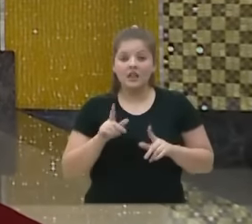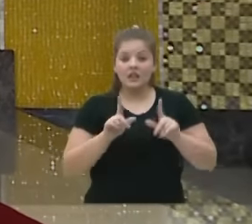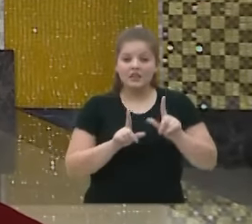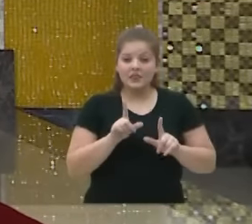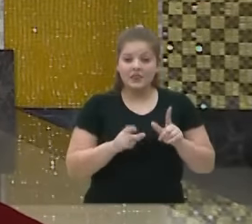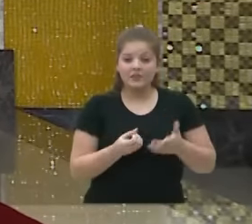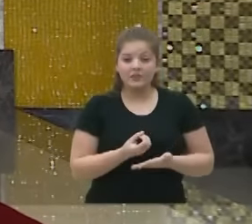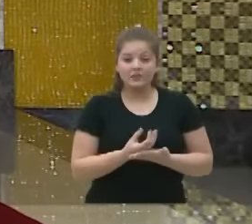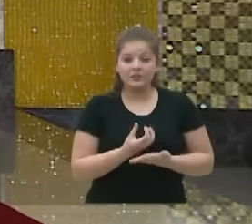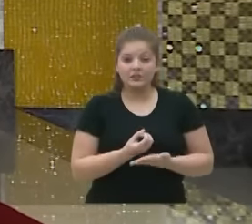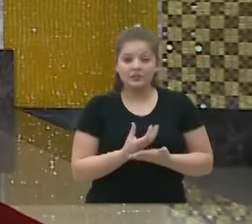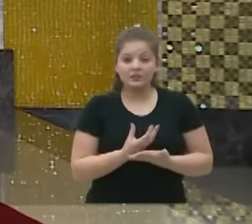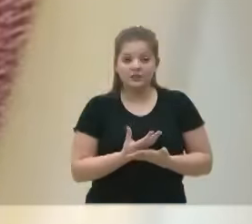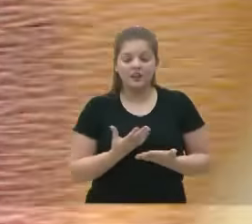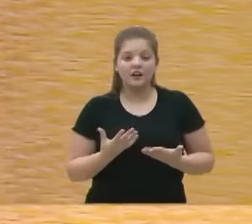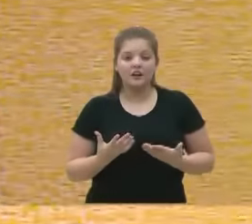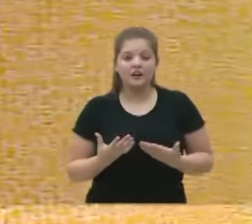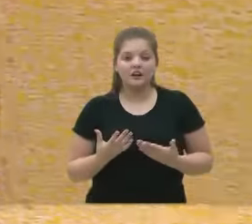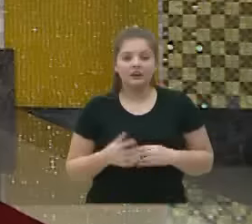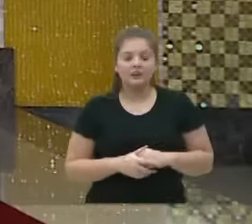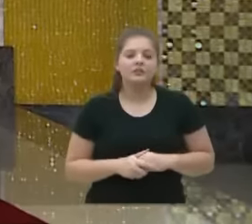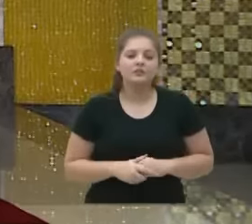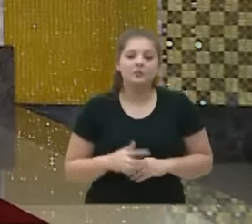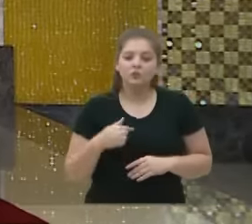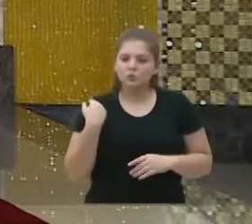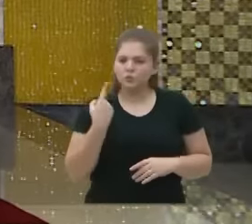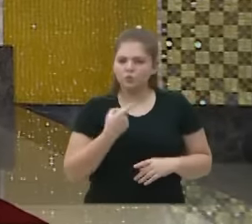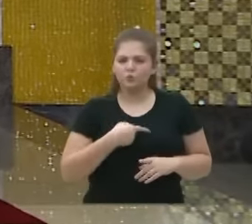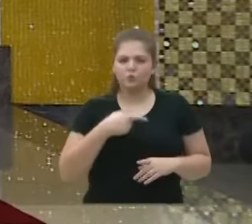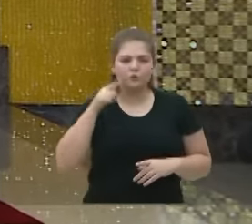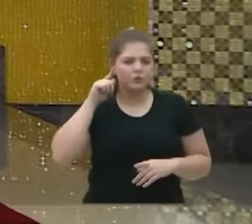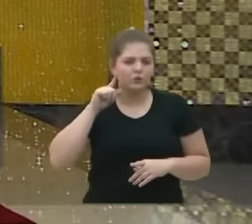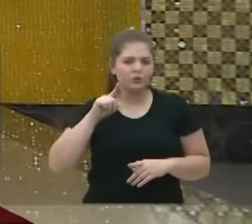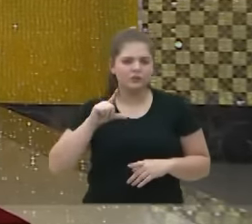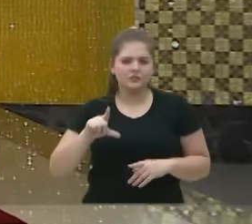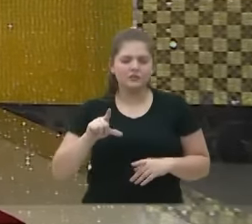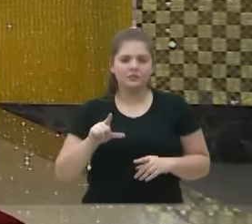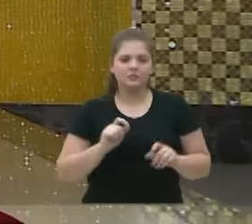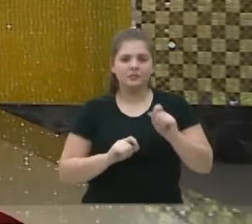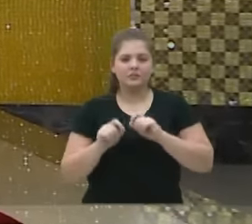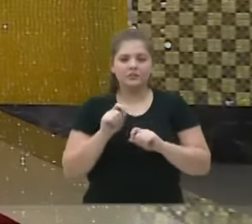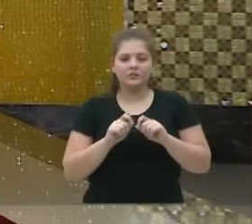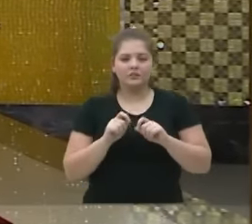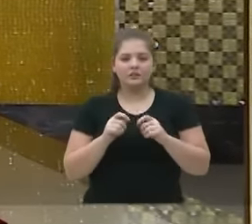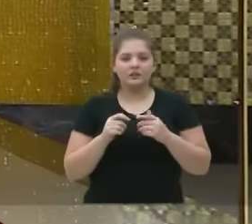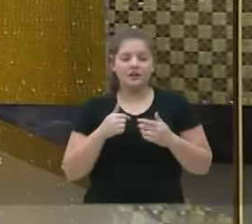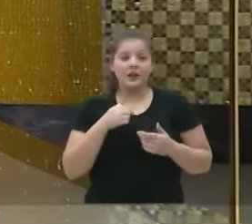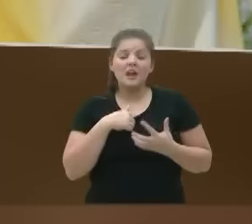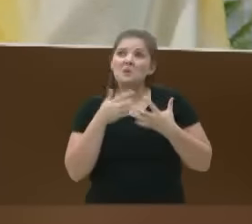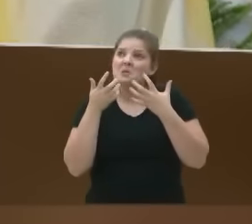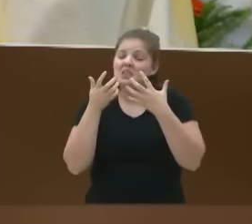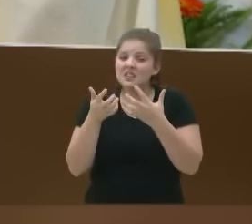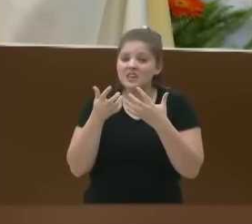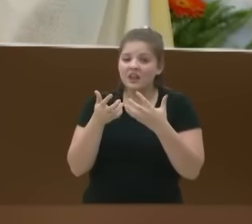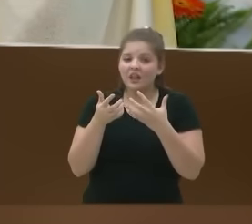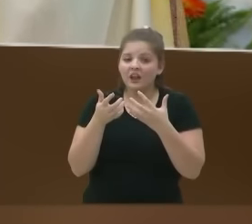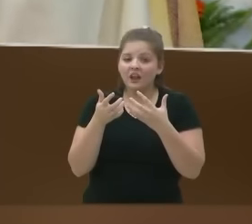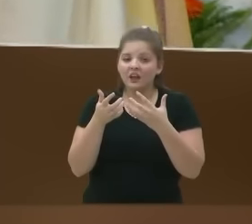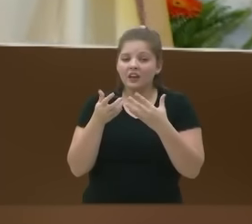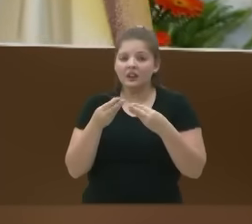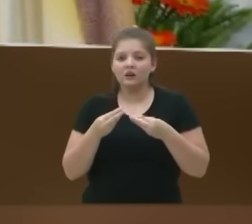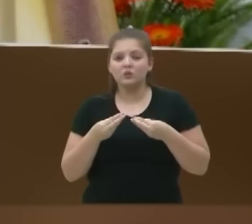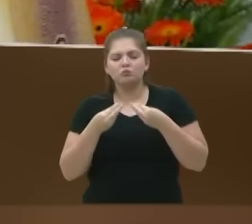evangelizar. Nós conseguimos agora, porque as concessões, não é assim, eu quero a concessão tal